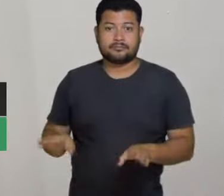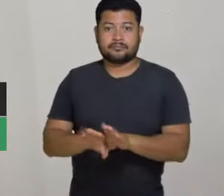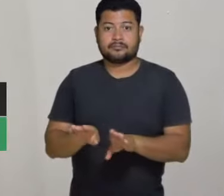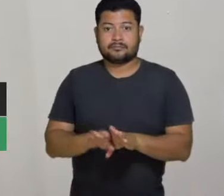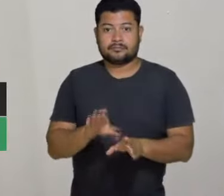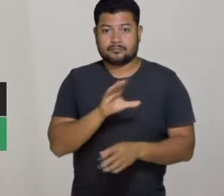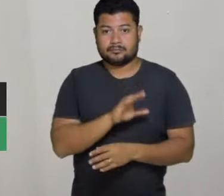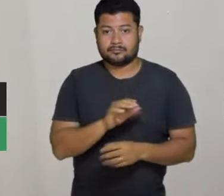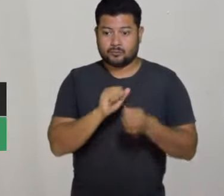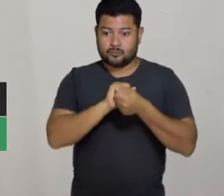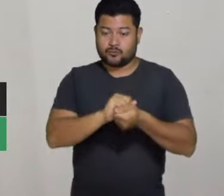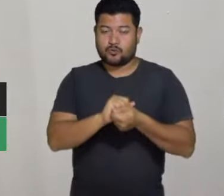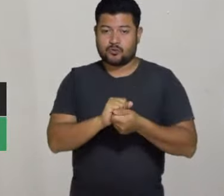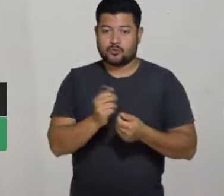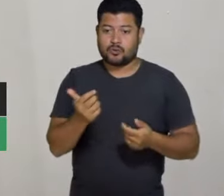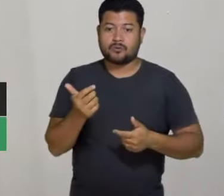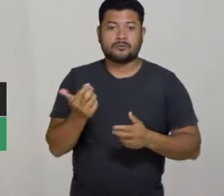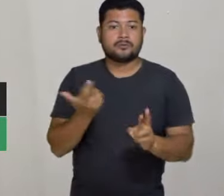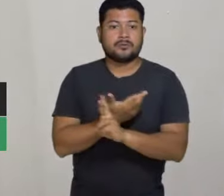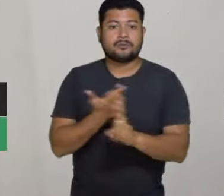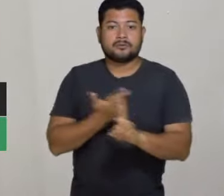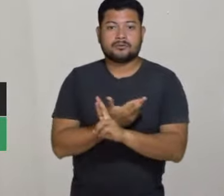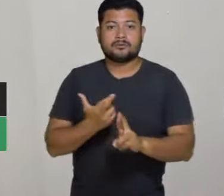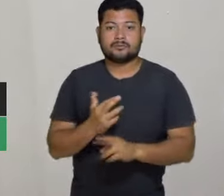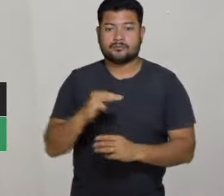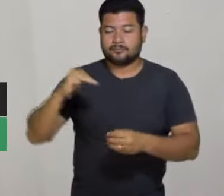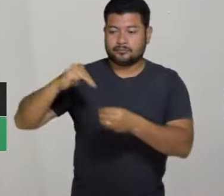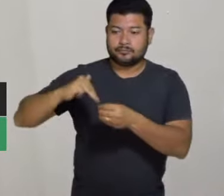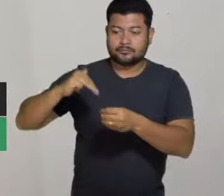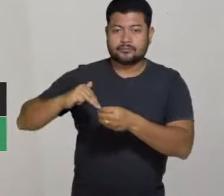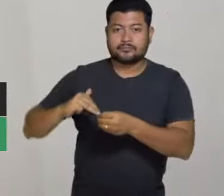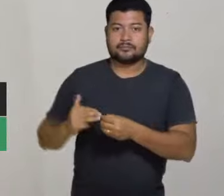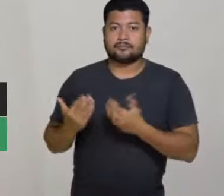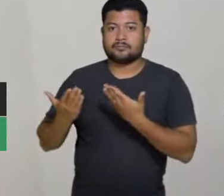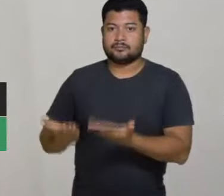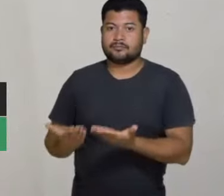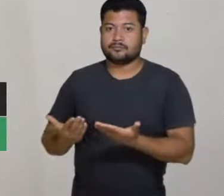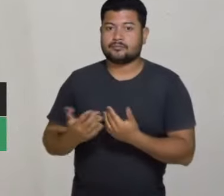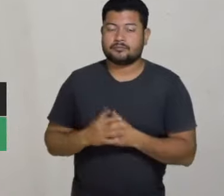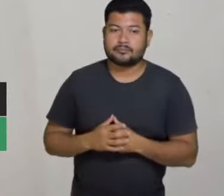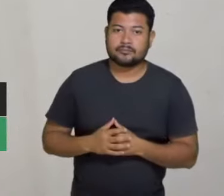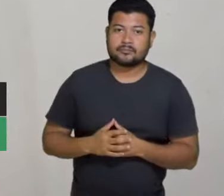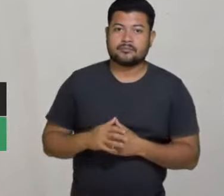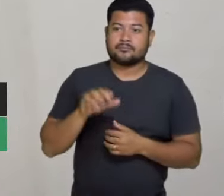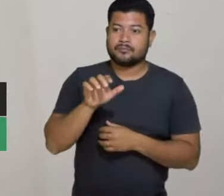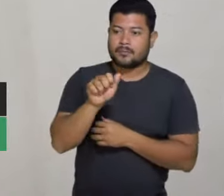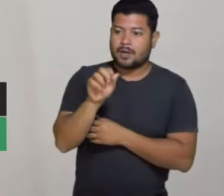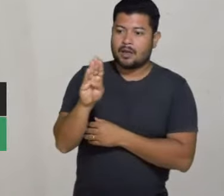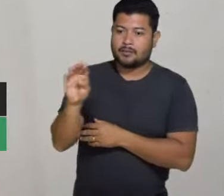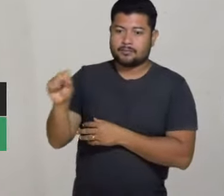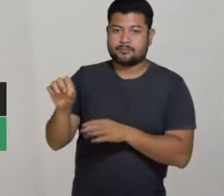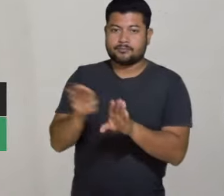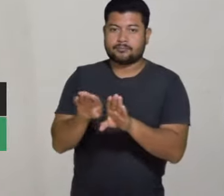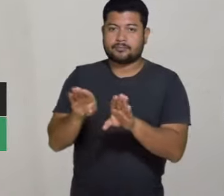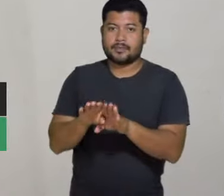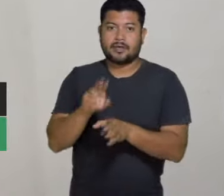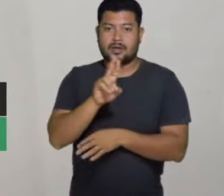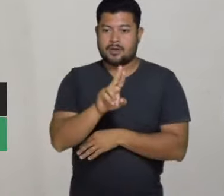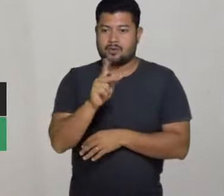os municípios para que a atenção básica e os pronto-atendimentos das UPAs municipais funcionem